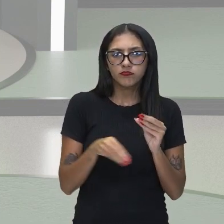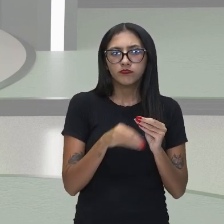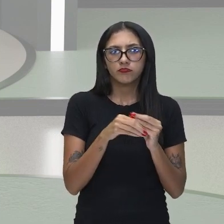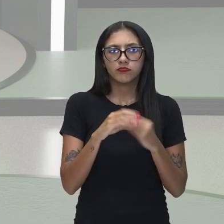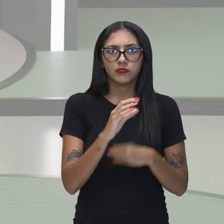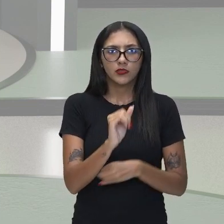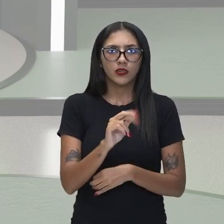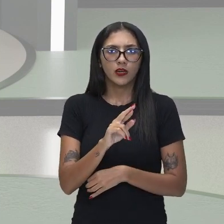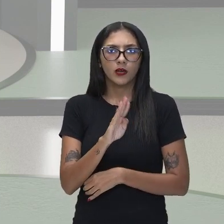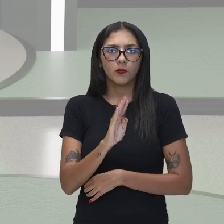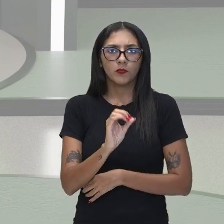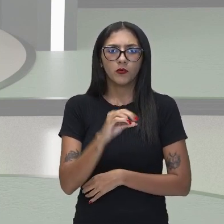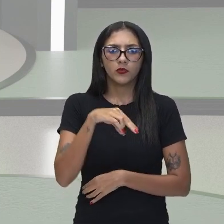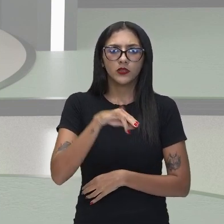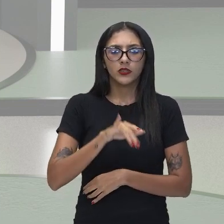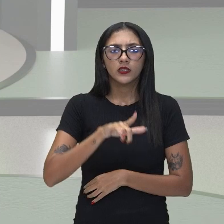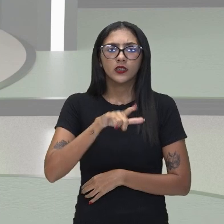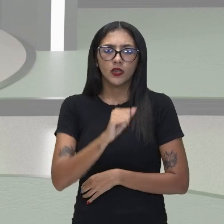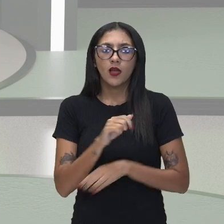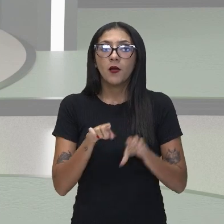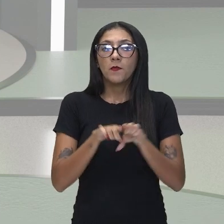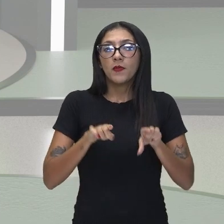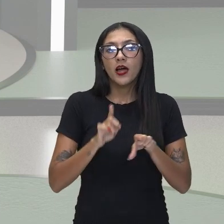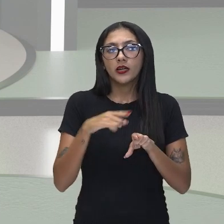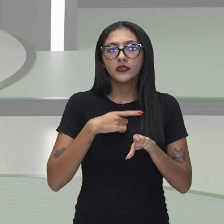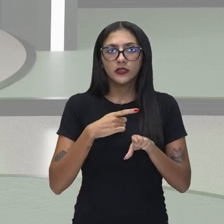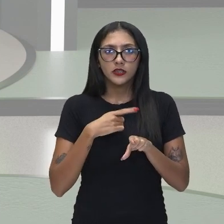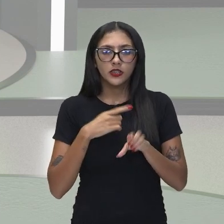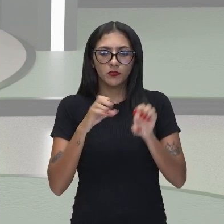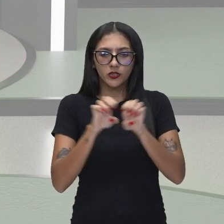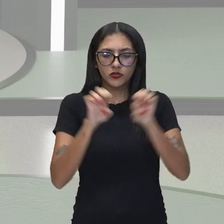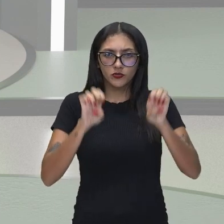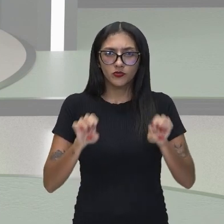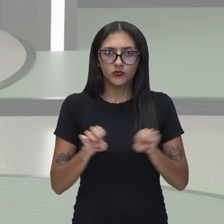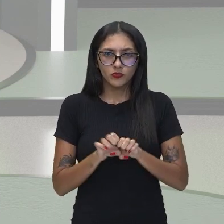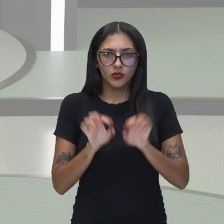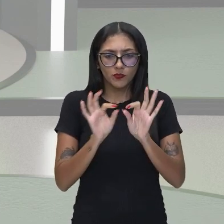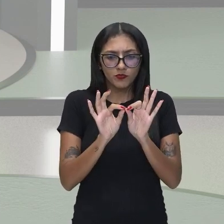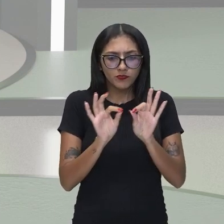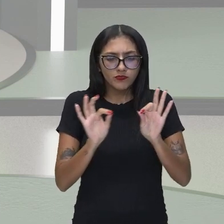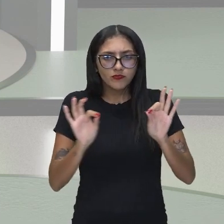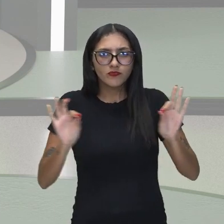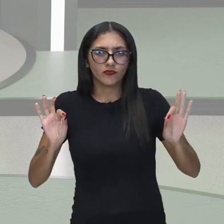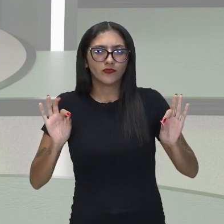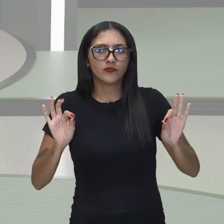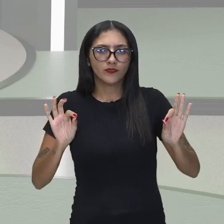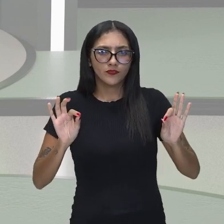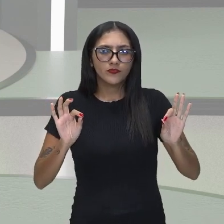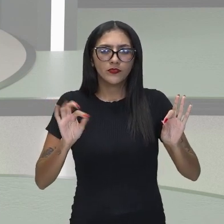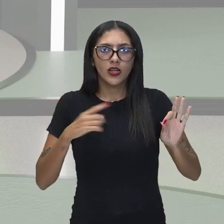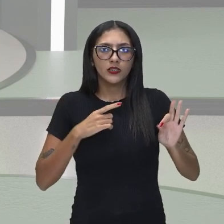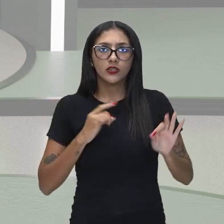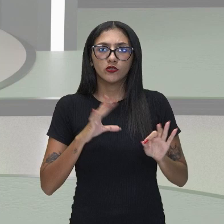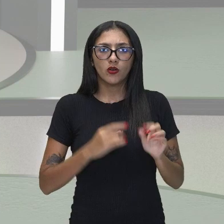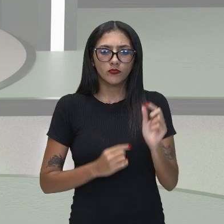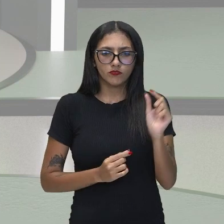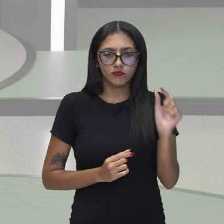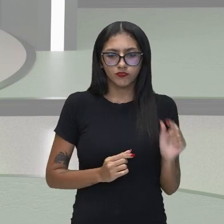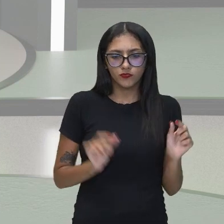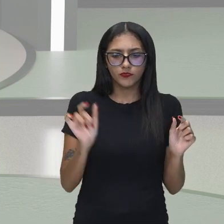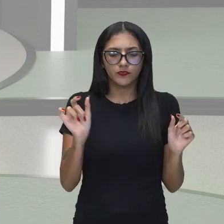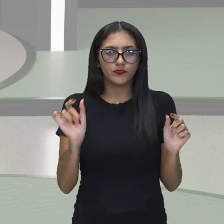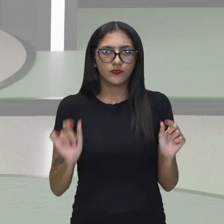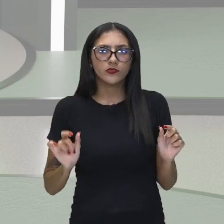a carbonila vai estar na extremidade da cadeia, que é um aldeído. Então, temos que ter muita atenção no estudo